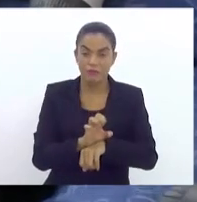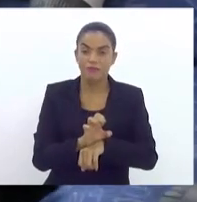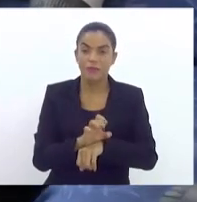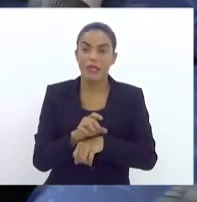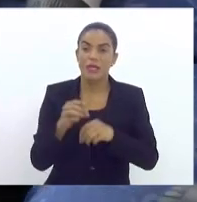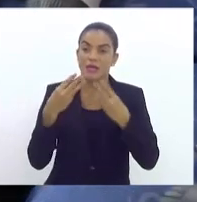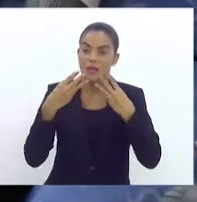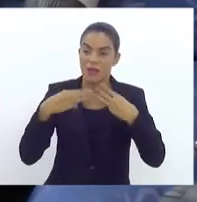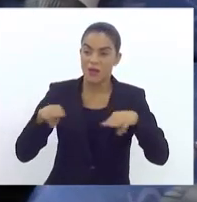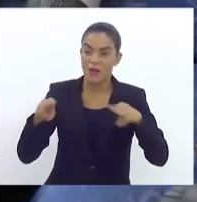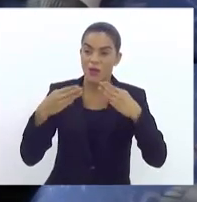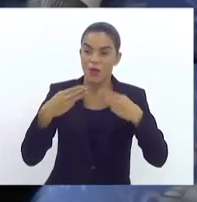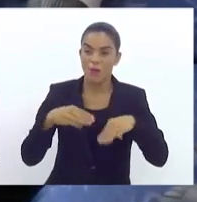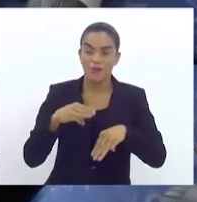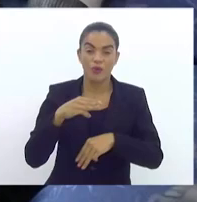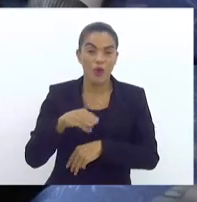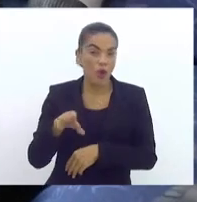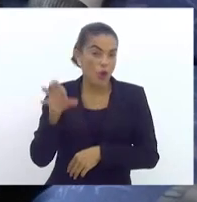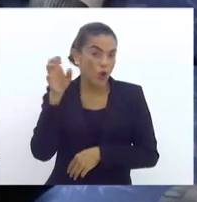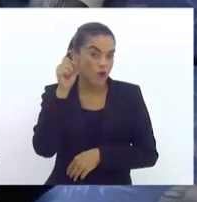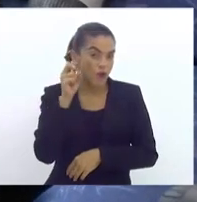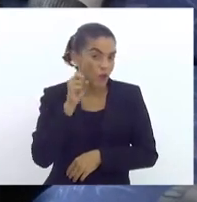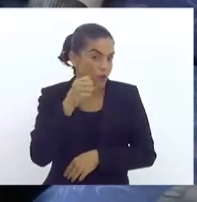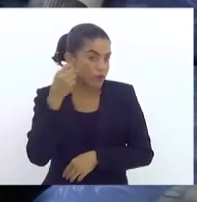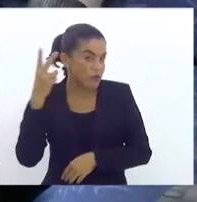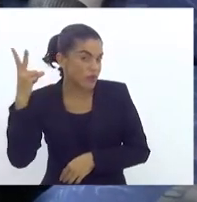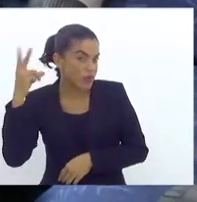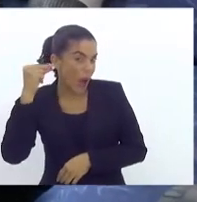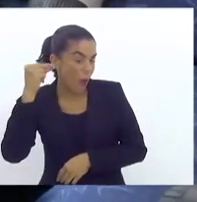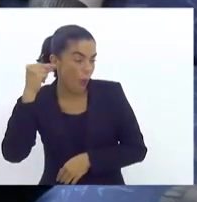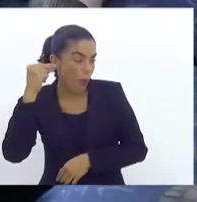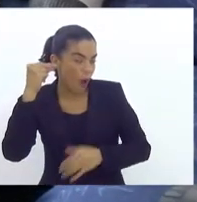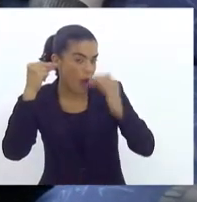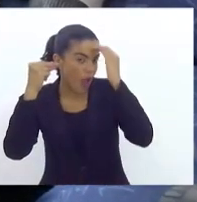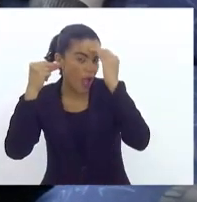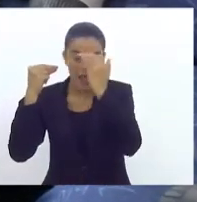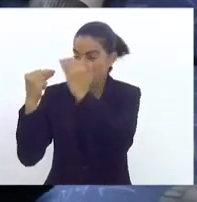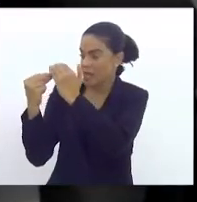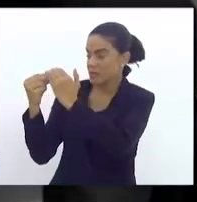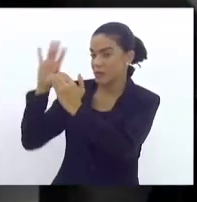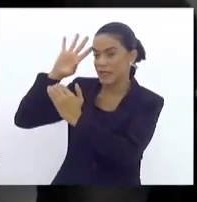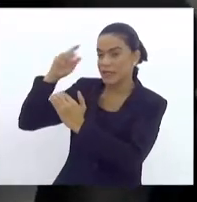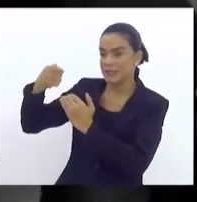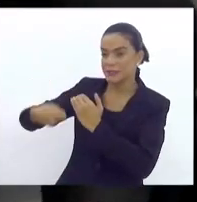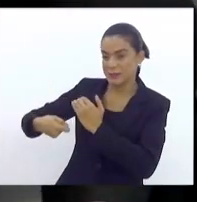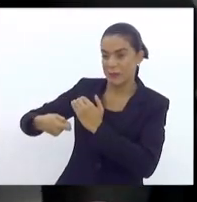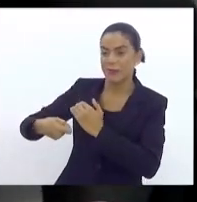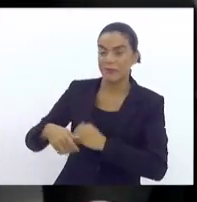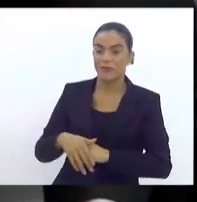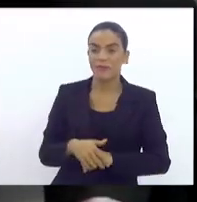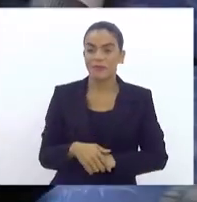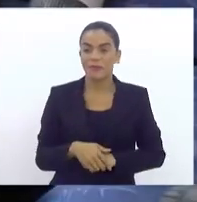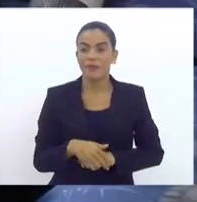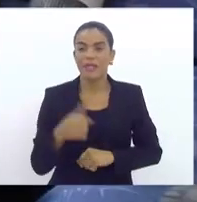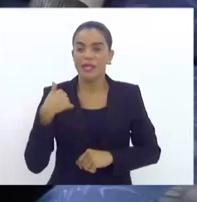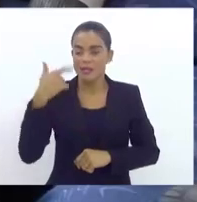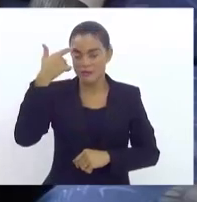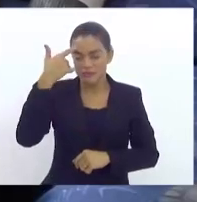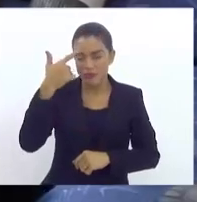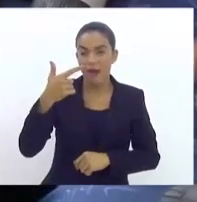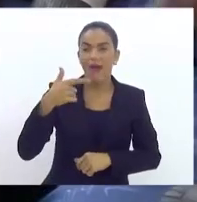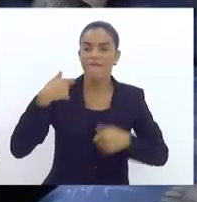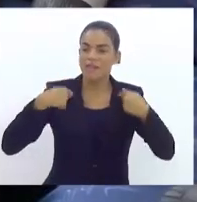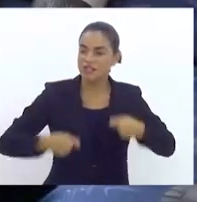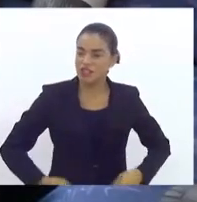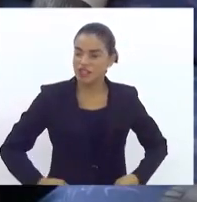isso é marketing a decisão isso fica na cabeça da pessoa né E isso são eles